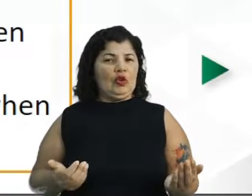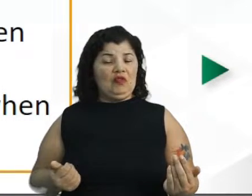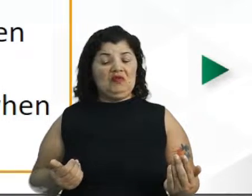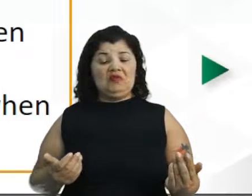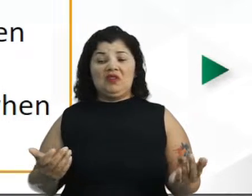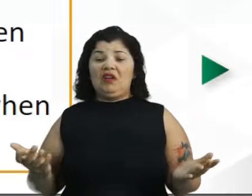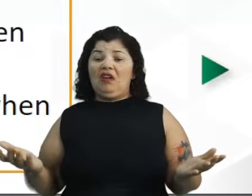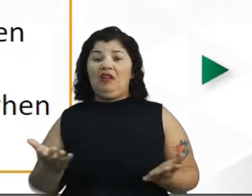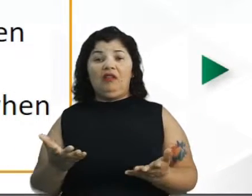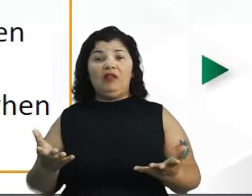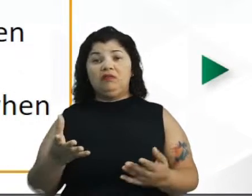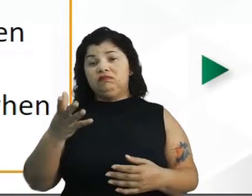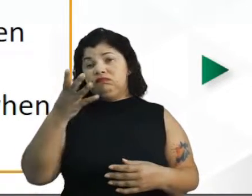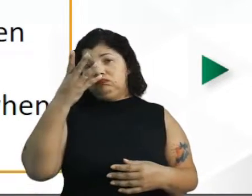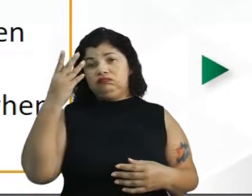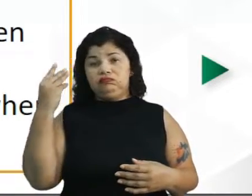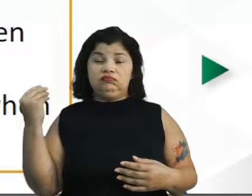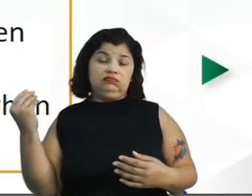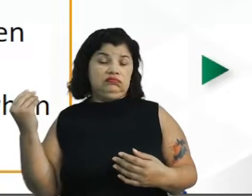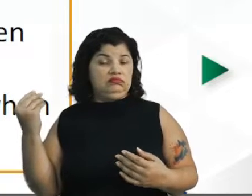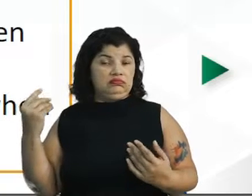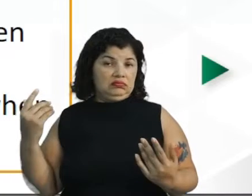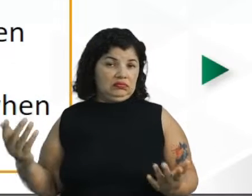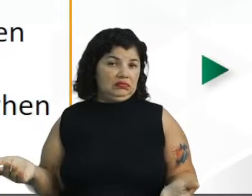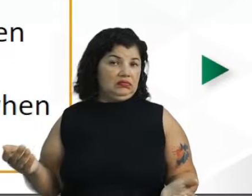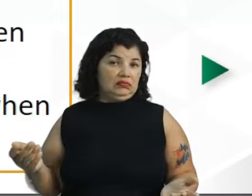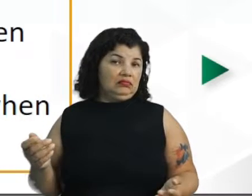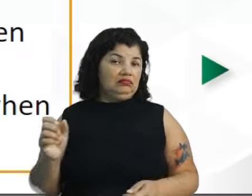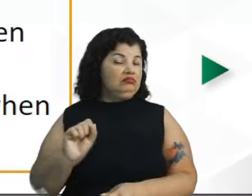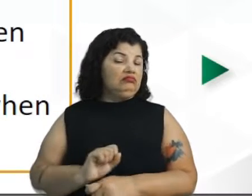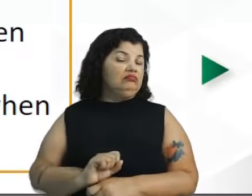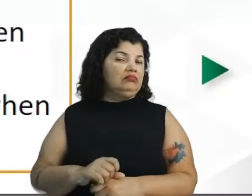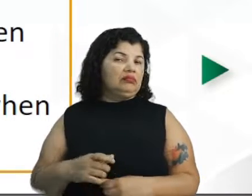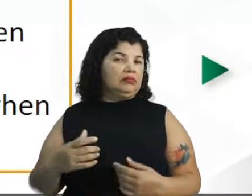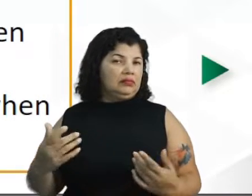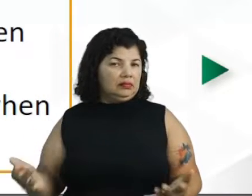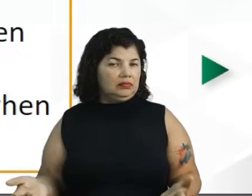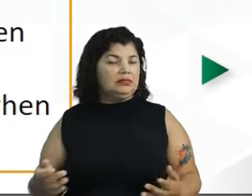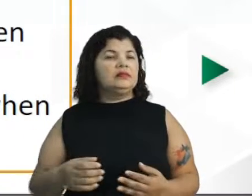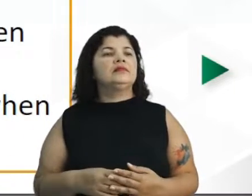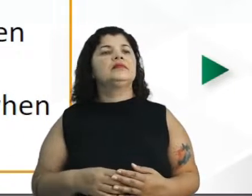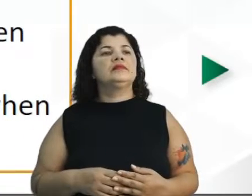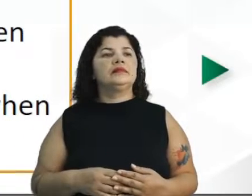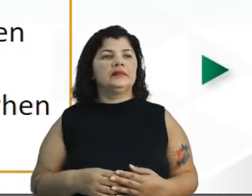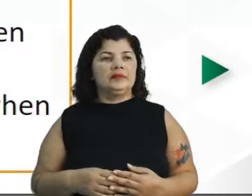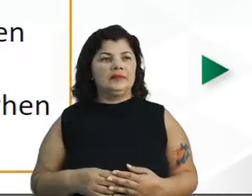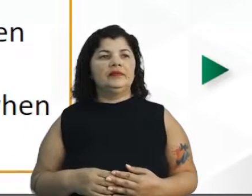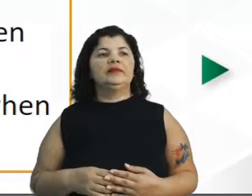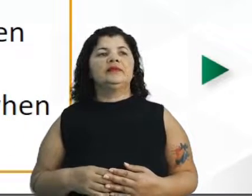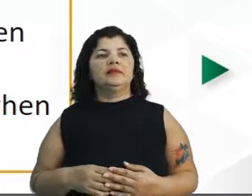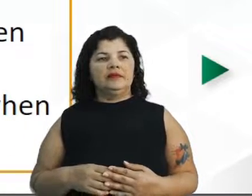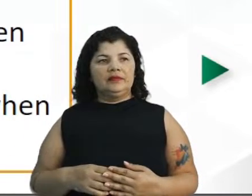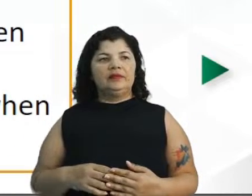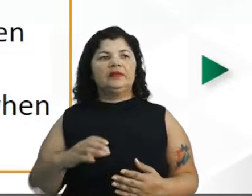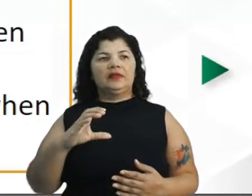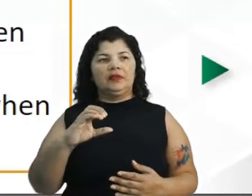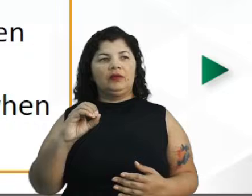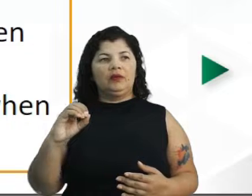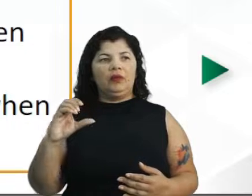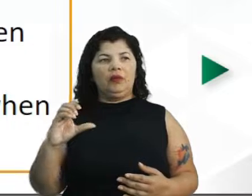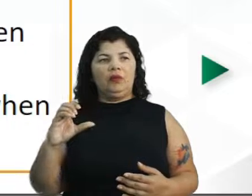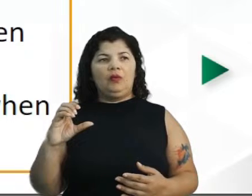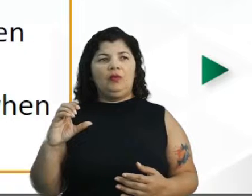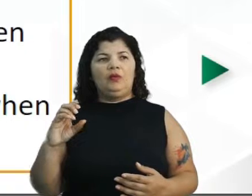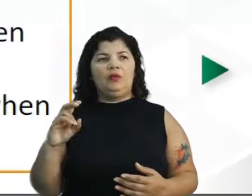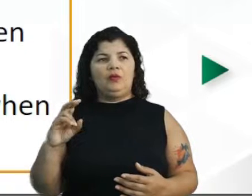repente não sabe mais porque parou de andar ou tem alguma condição que a limita. Perceba que o could, aí ele